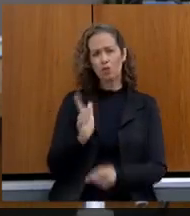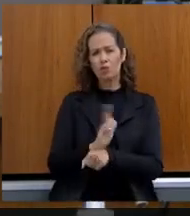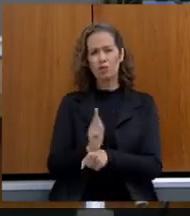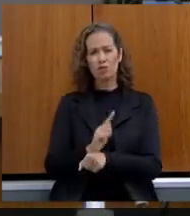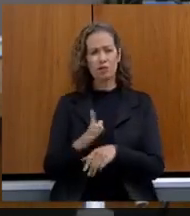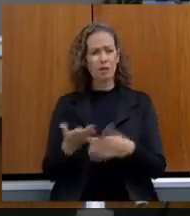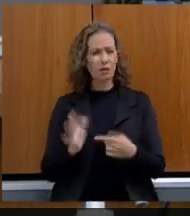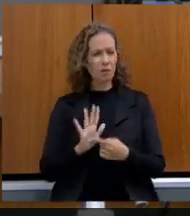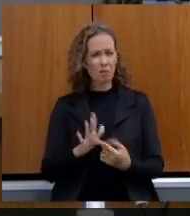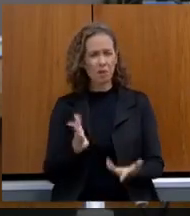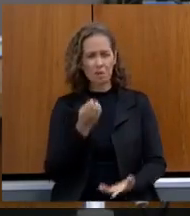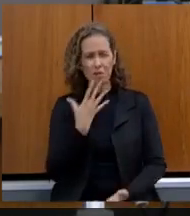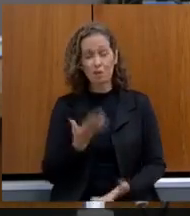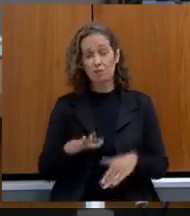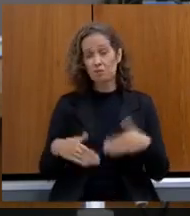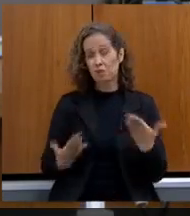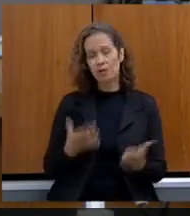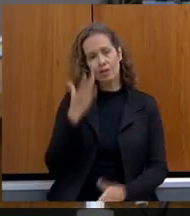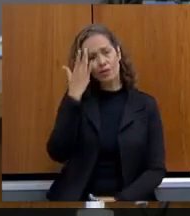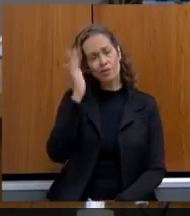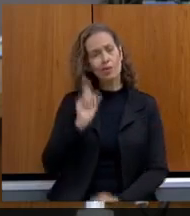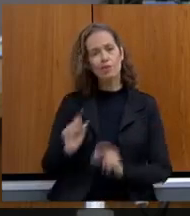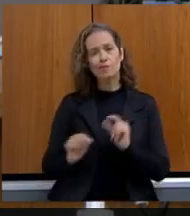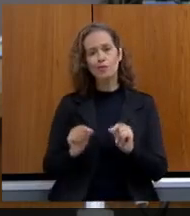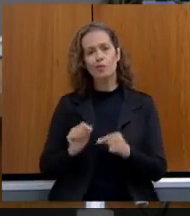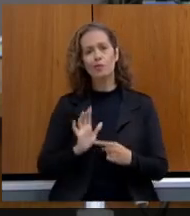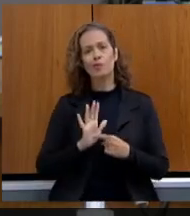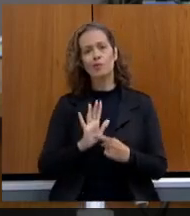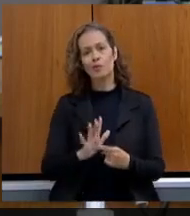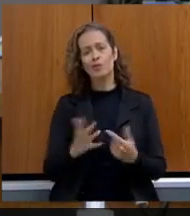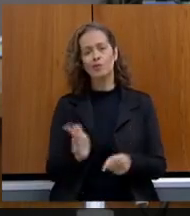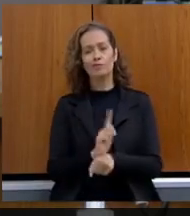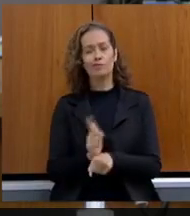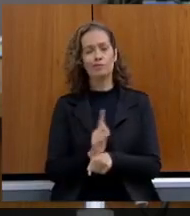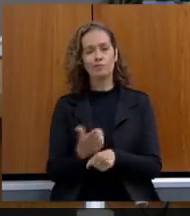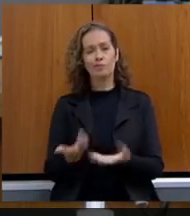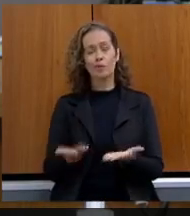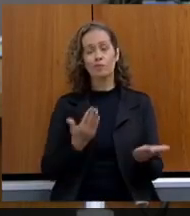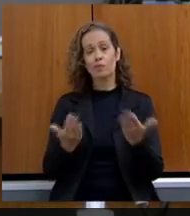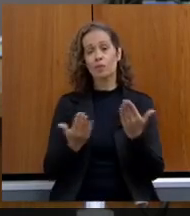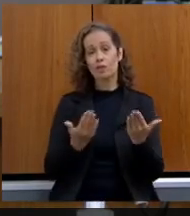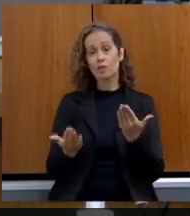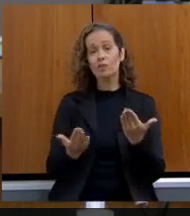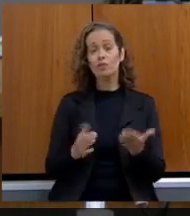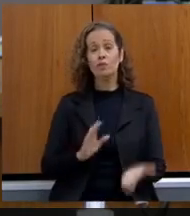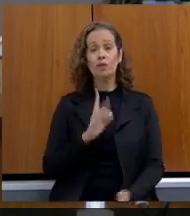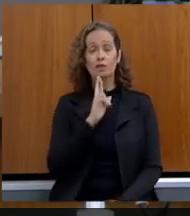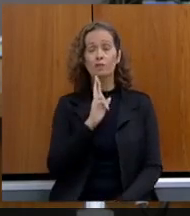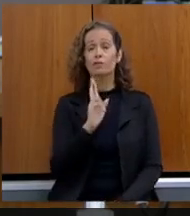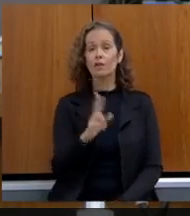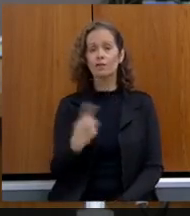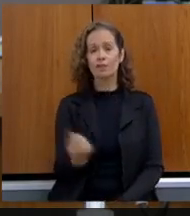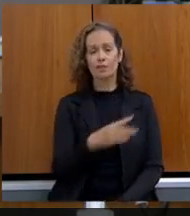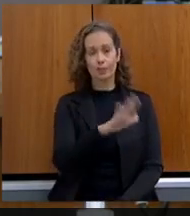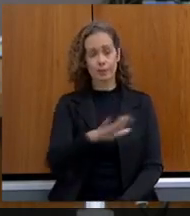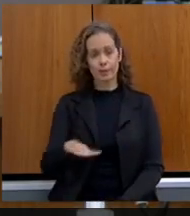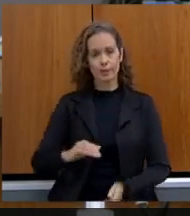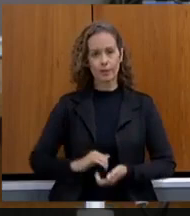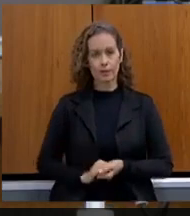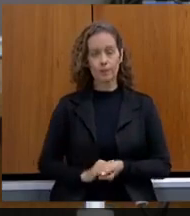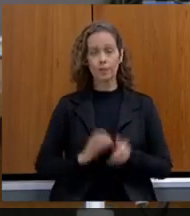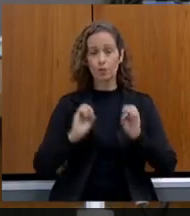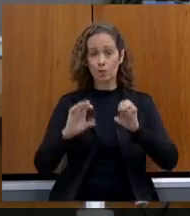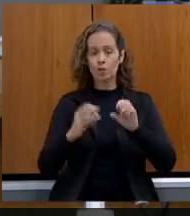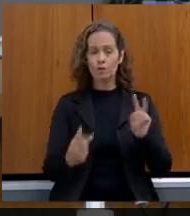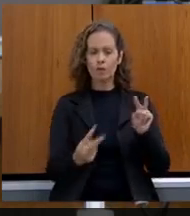gente pode dizer que que traz uma uma boa gestão com foco no resultado para educação das nossas crianças é o ensino